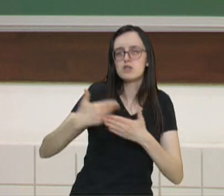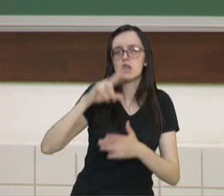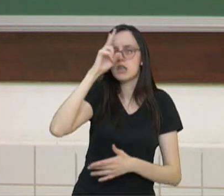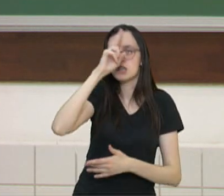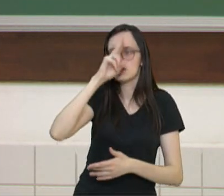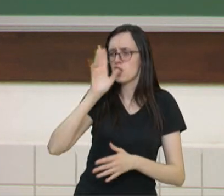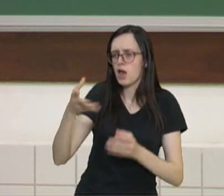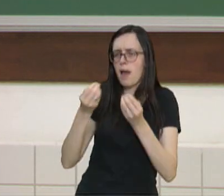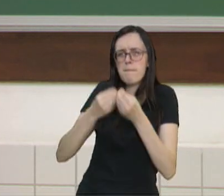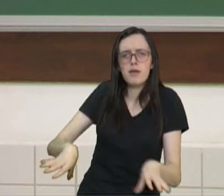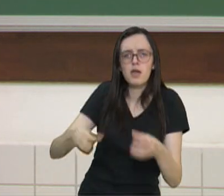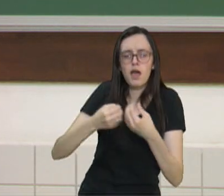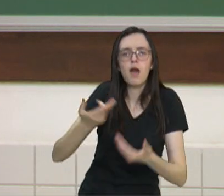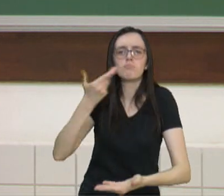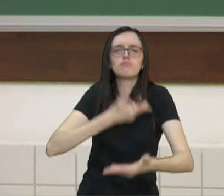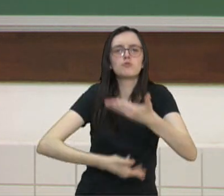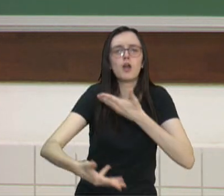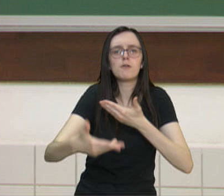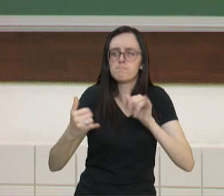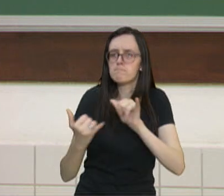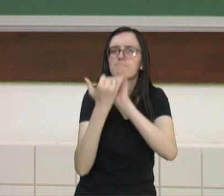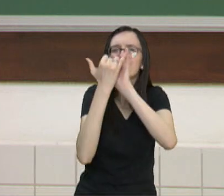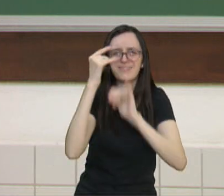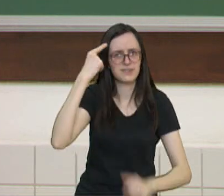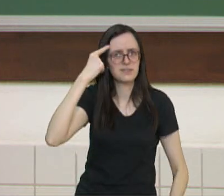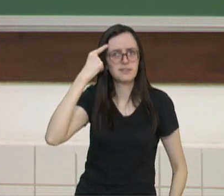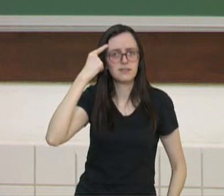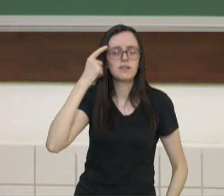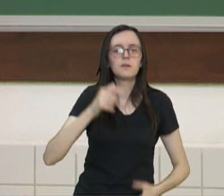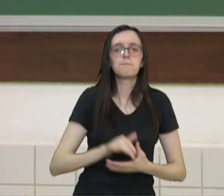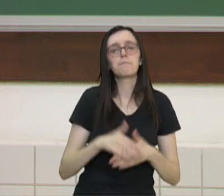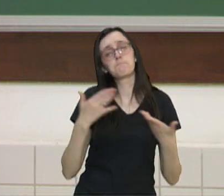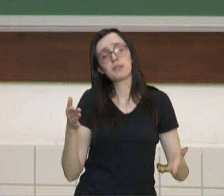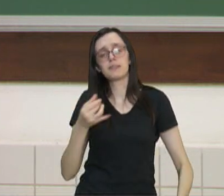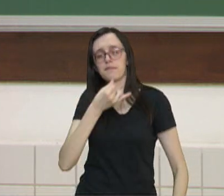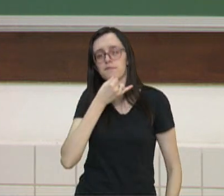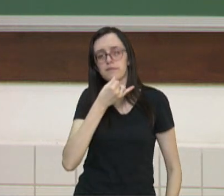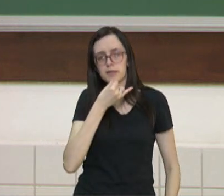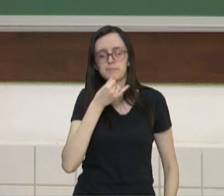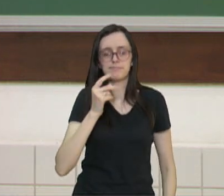tanto prejuízo que esses povos tiveram. E, infelizmente,